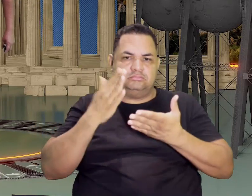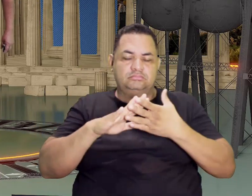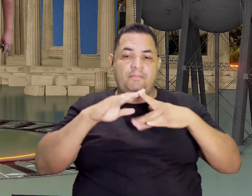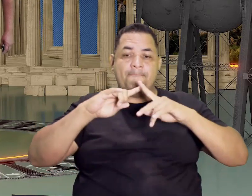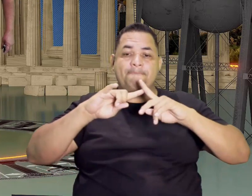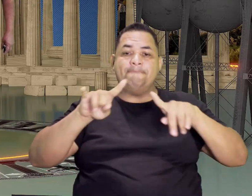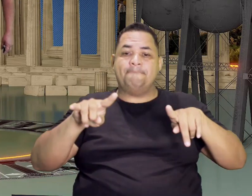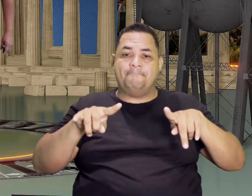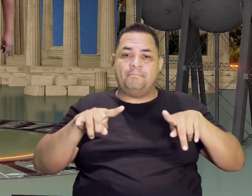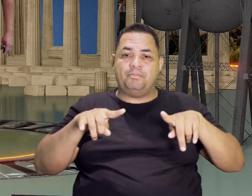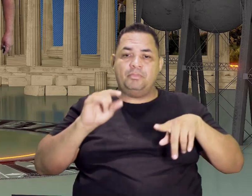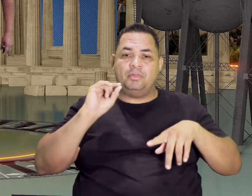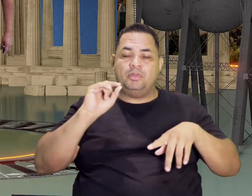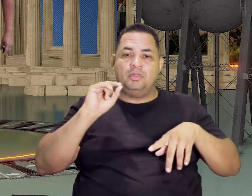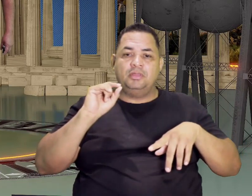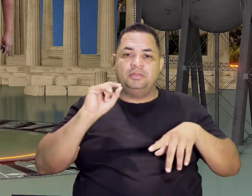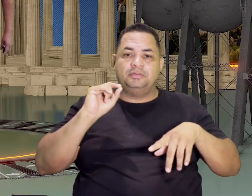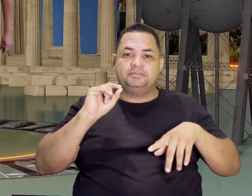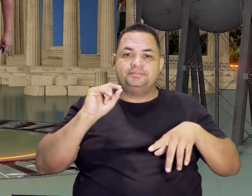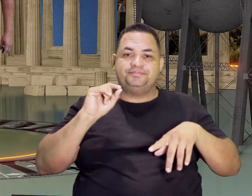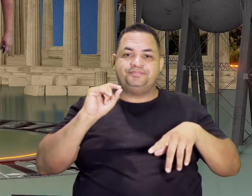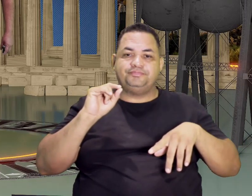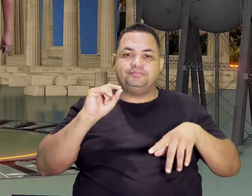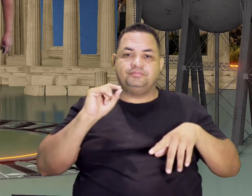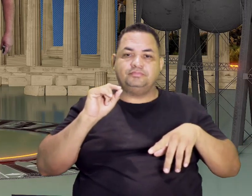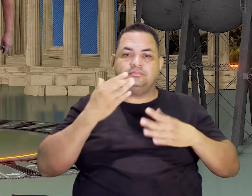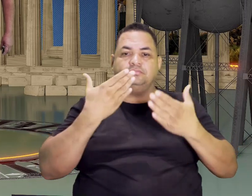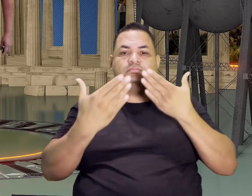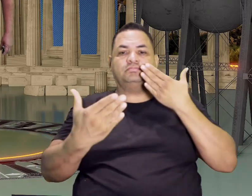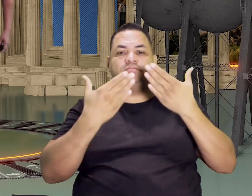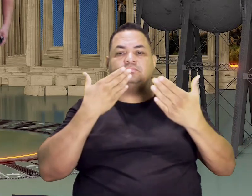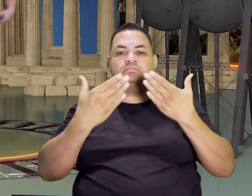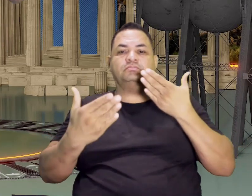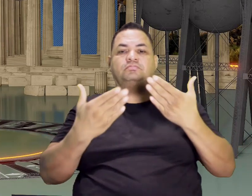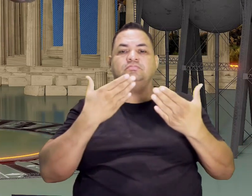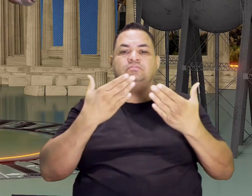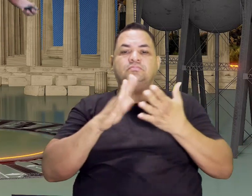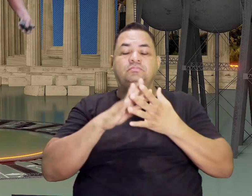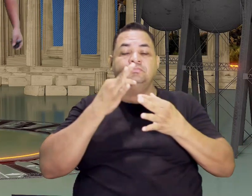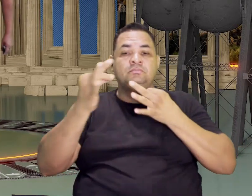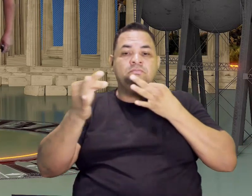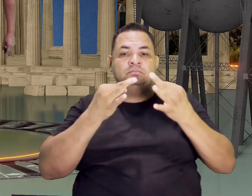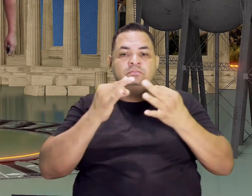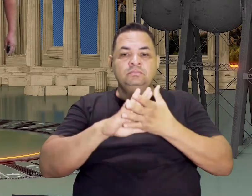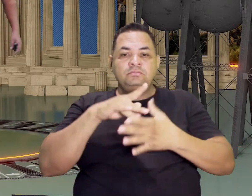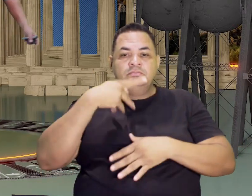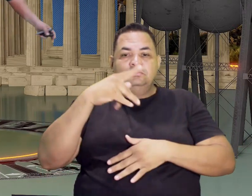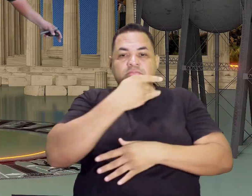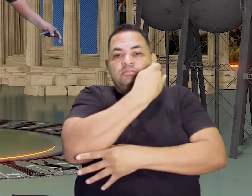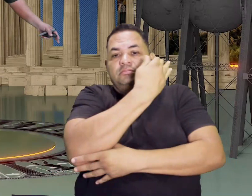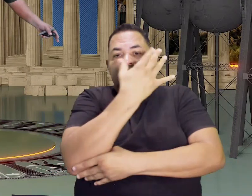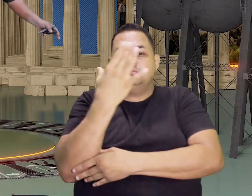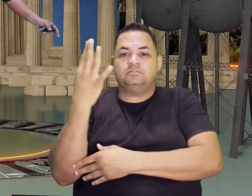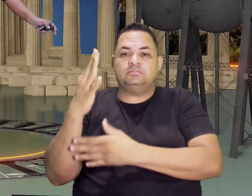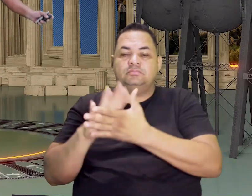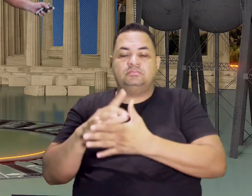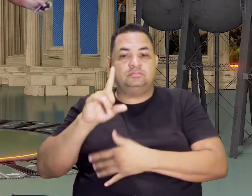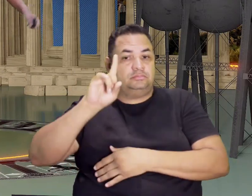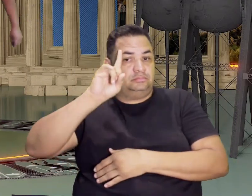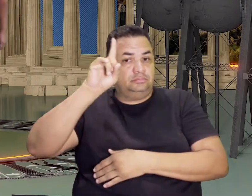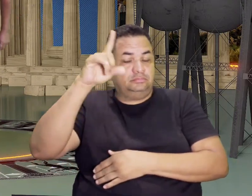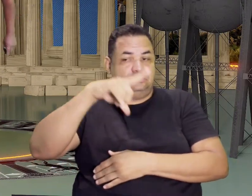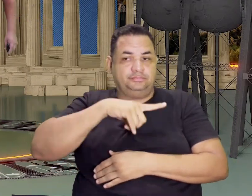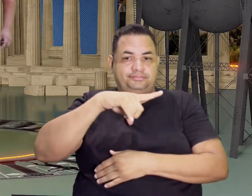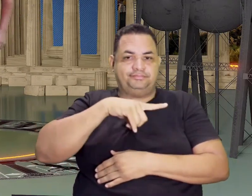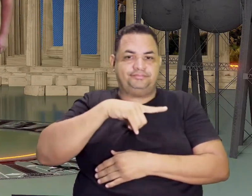diante disso, o que estava o aparato aqui no diálogo, o debate? Sobre a natureza. Aí o Sami surgiu a ideia,